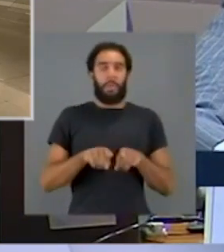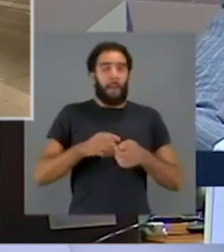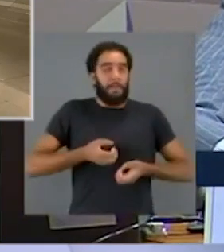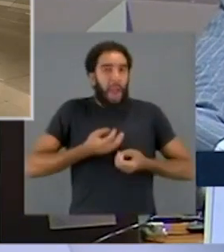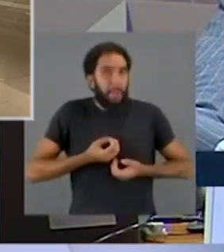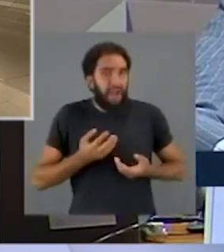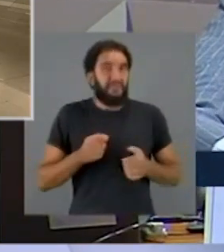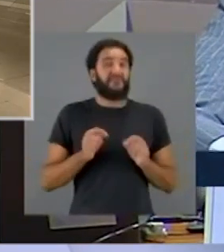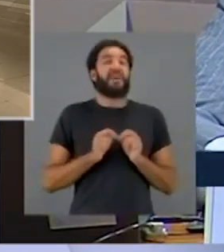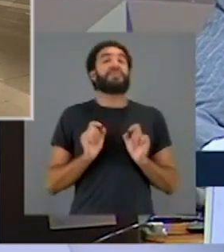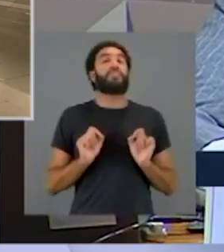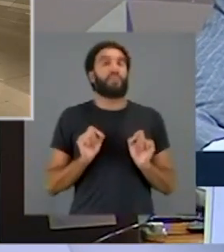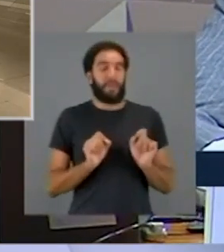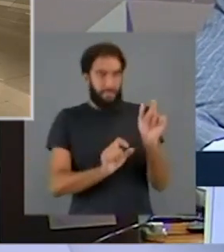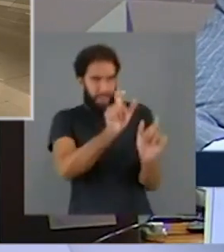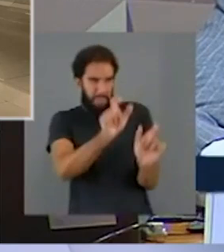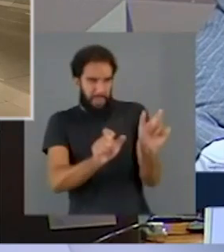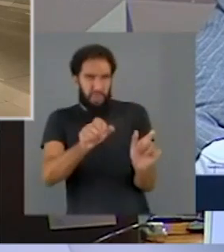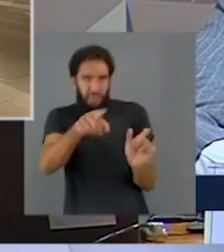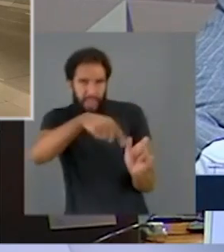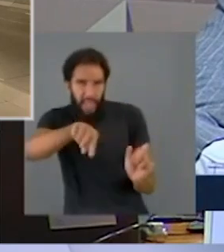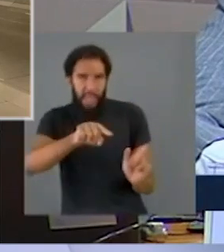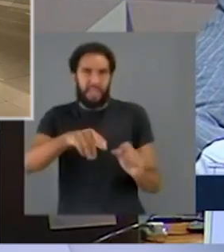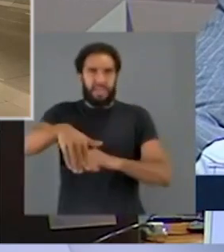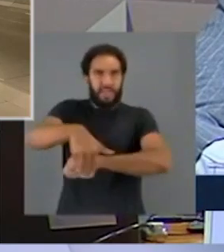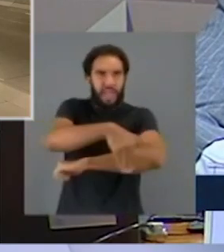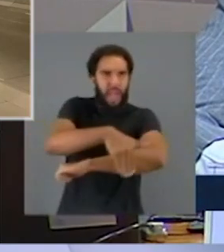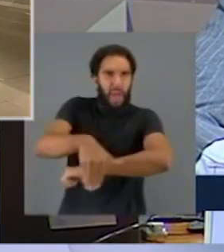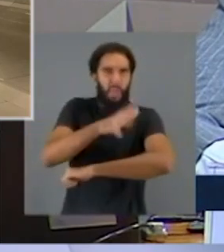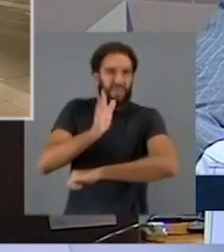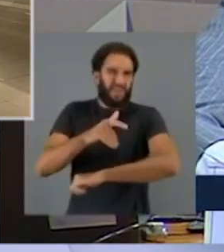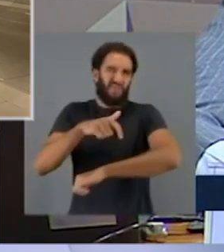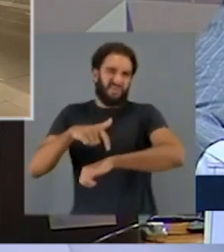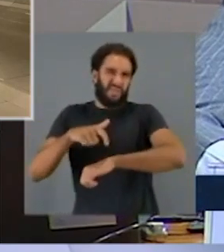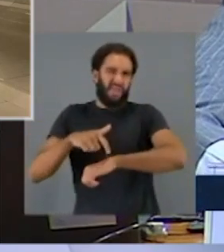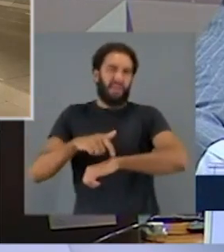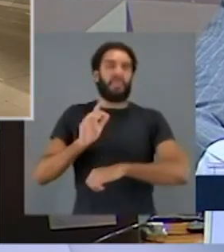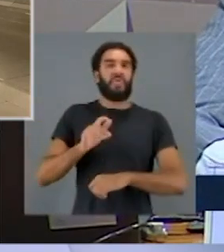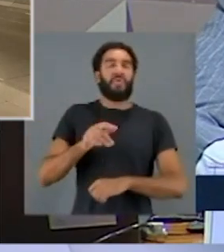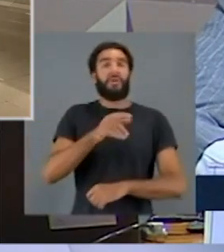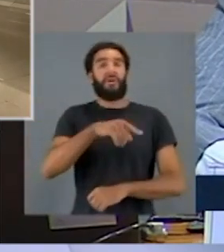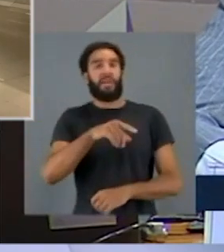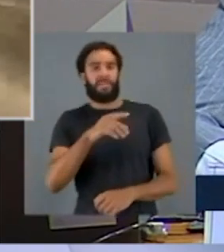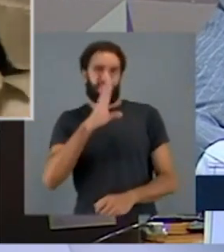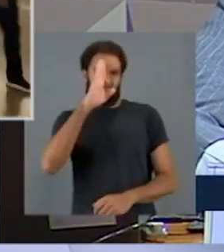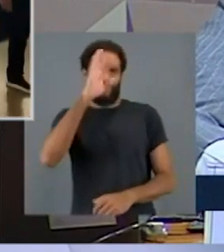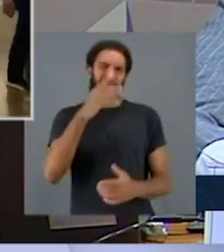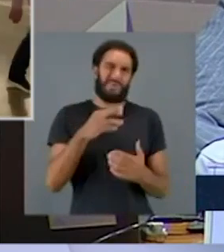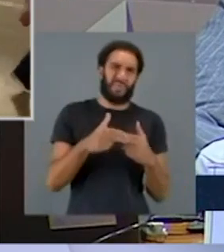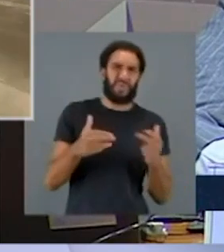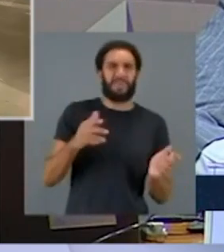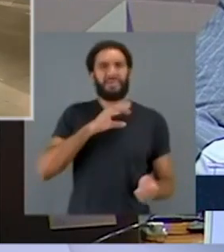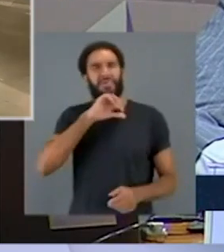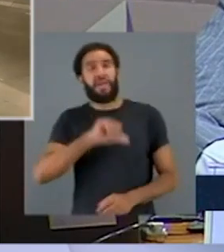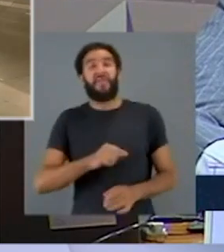é quebrar o sigilo do próprio Presidente da República todas as conversas passam por aí E eles acabam se